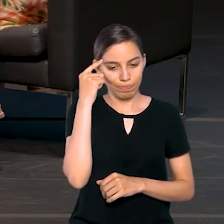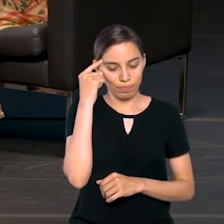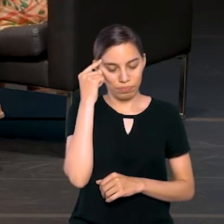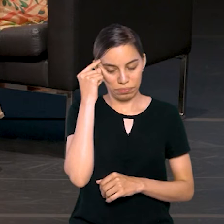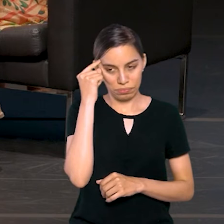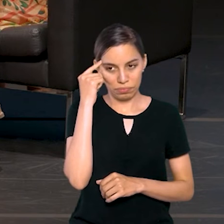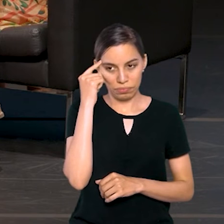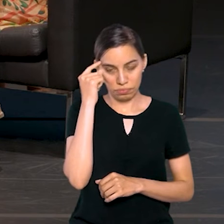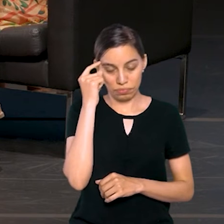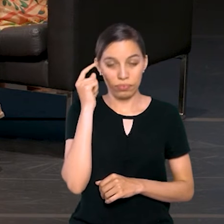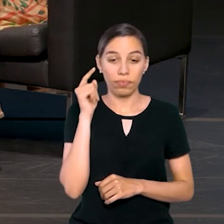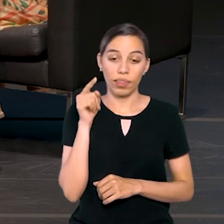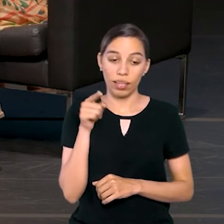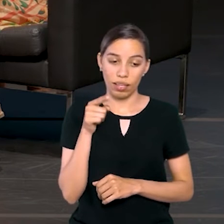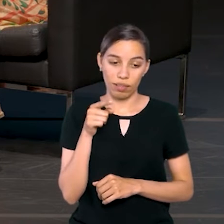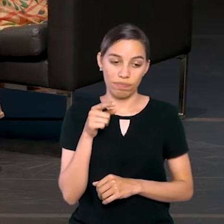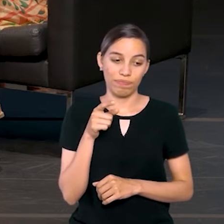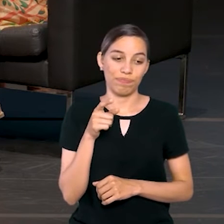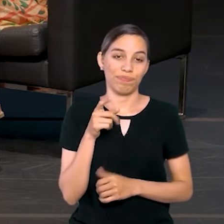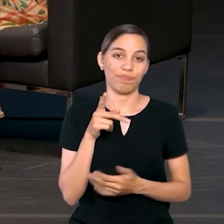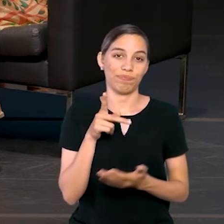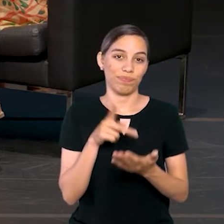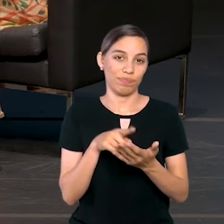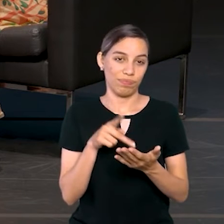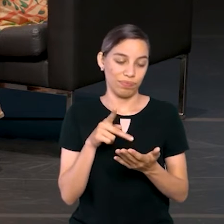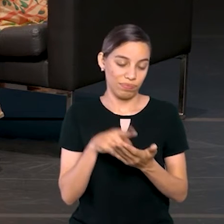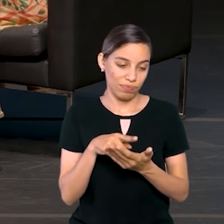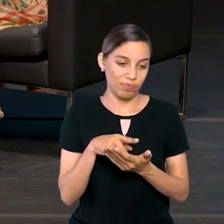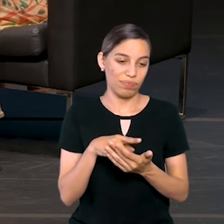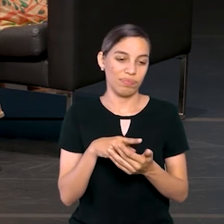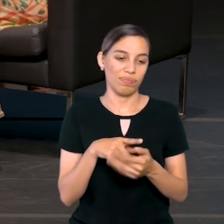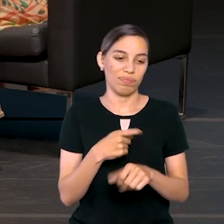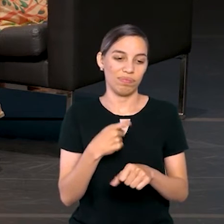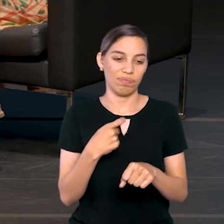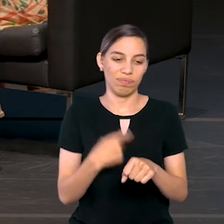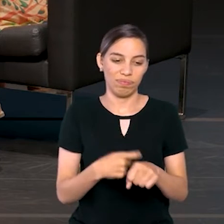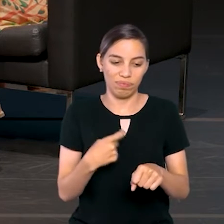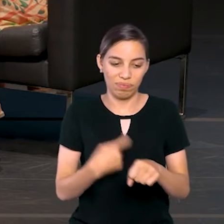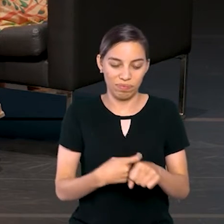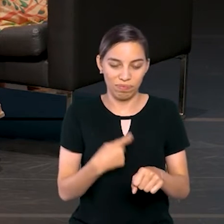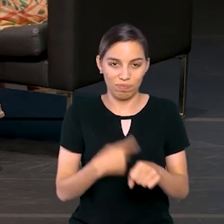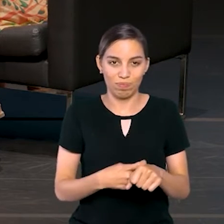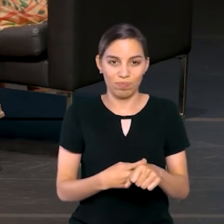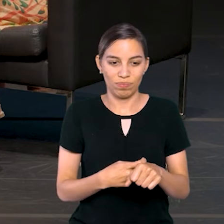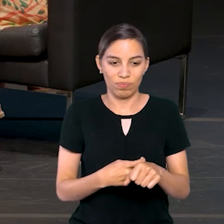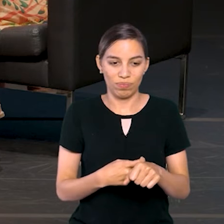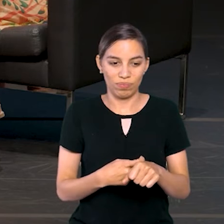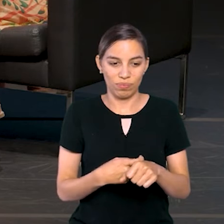esse cimento também está por dentro, entre aspas, né? Acho que esse enrijecimento